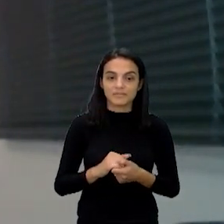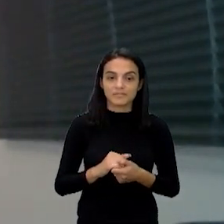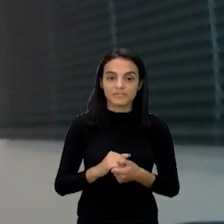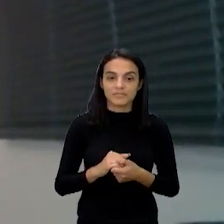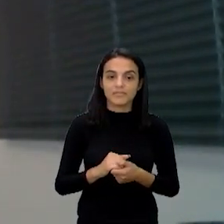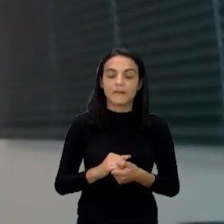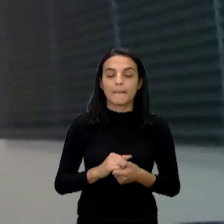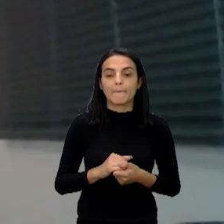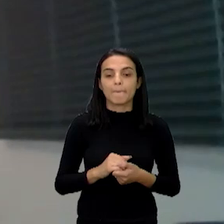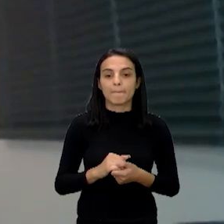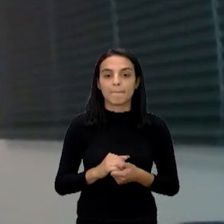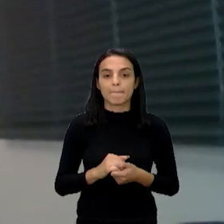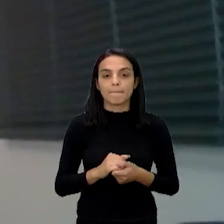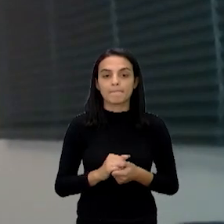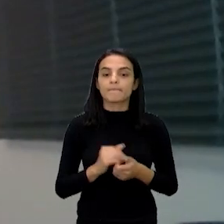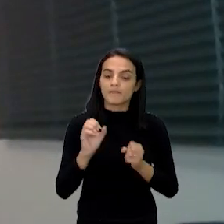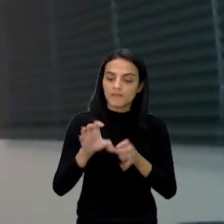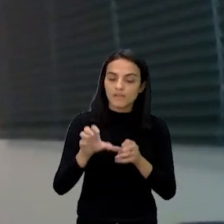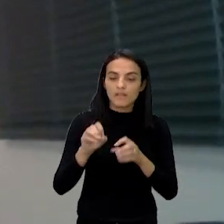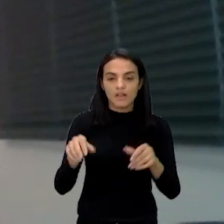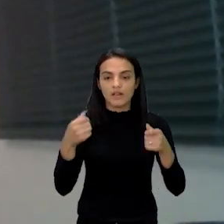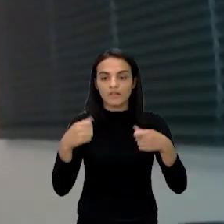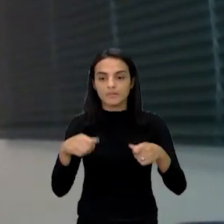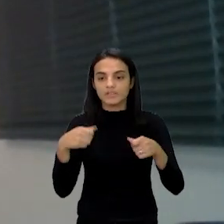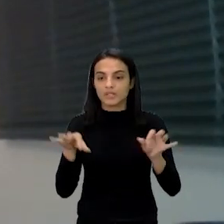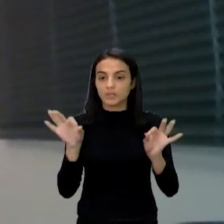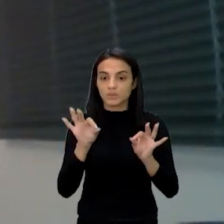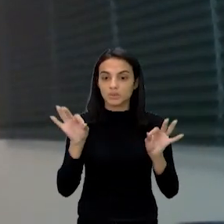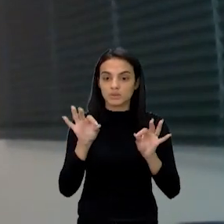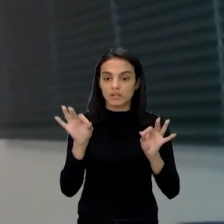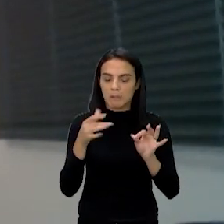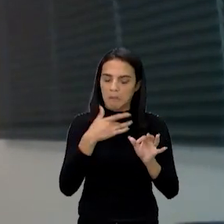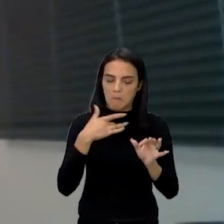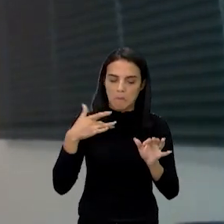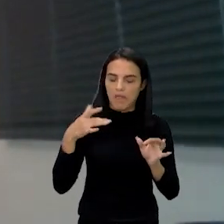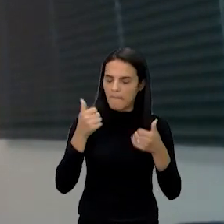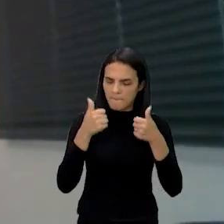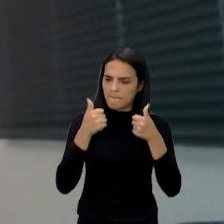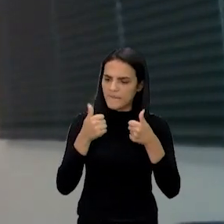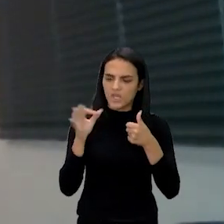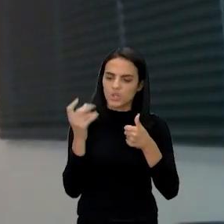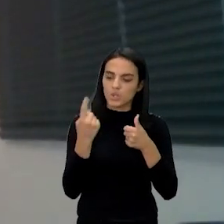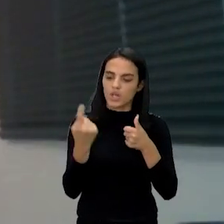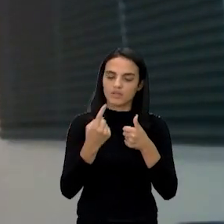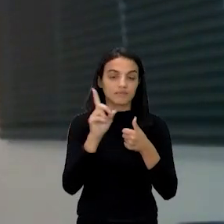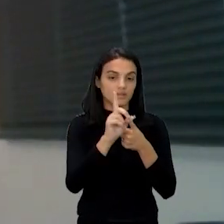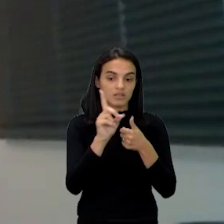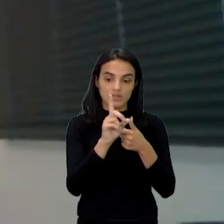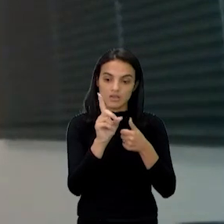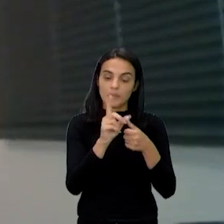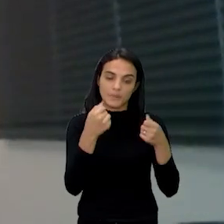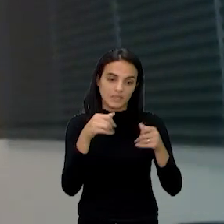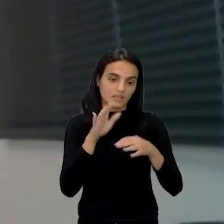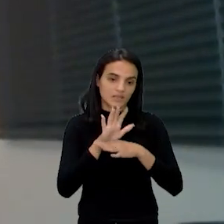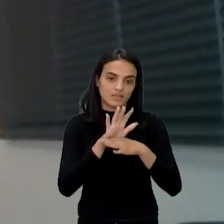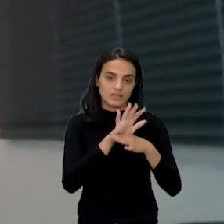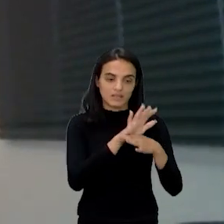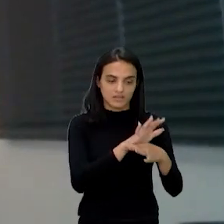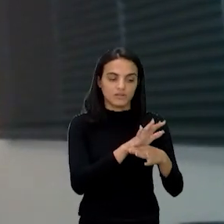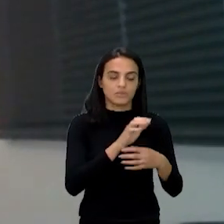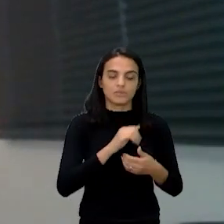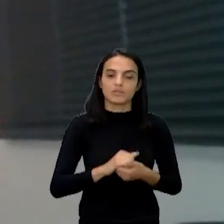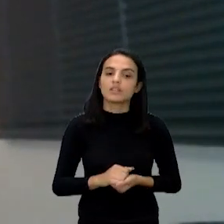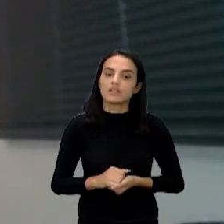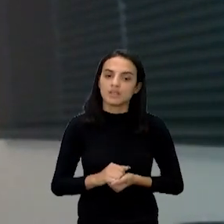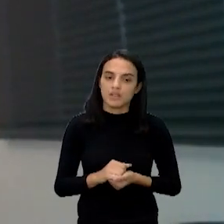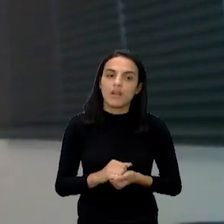à superdotação é de que o superdotado não precisa de nada, que ele vai bem sozinho. E a gente percebe que não é bem assim. Em alguma medida, eles vão